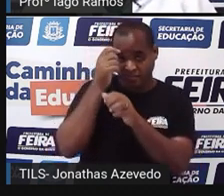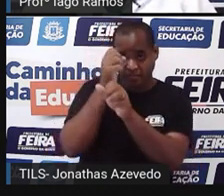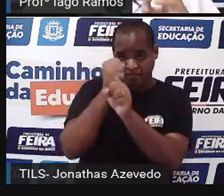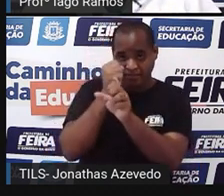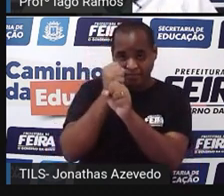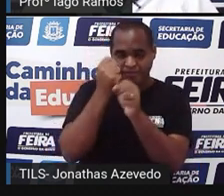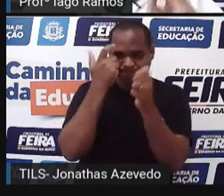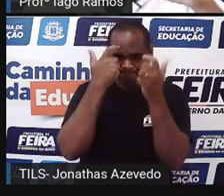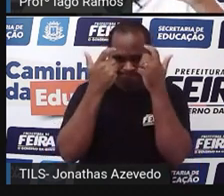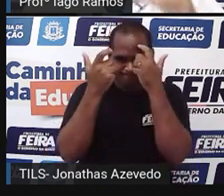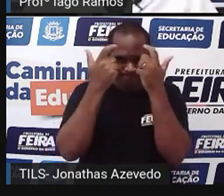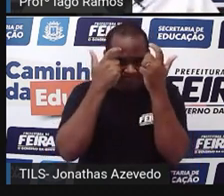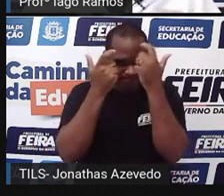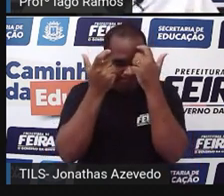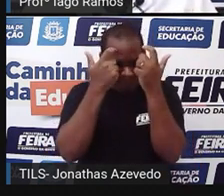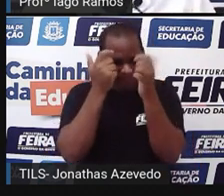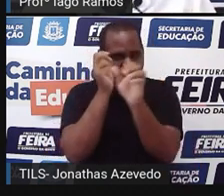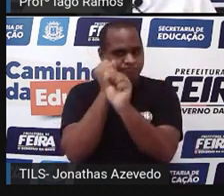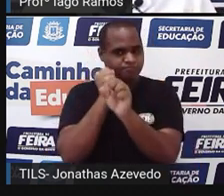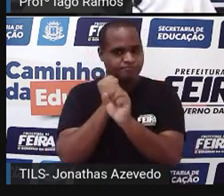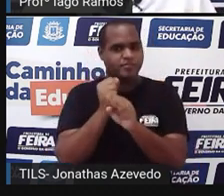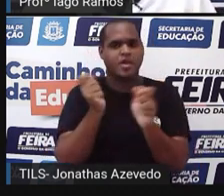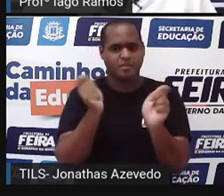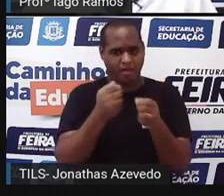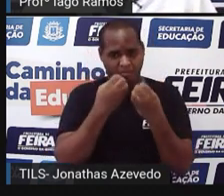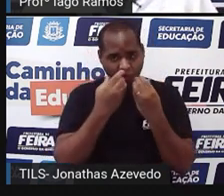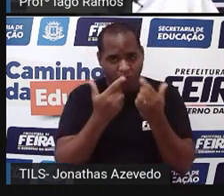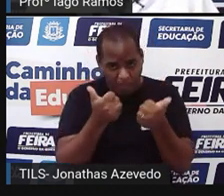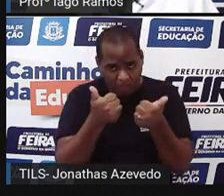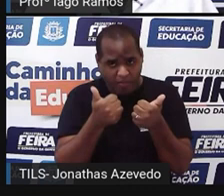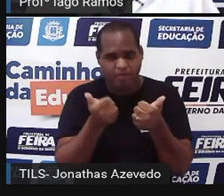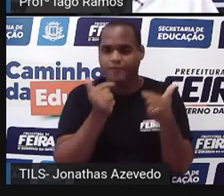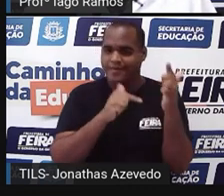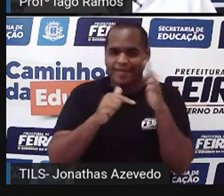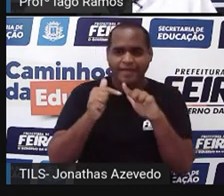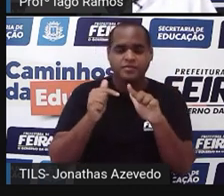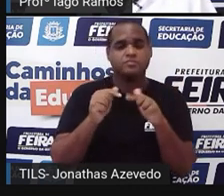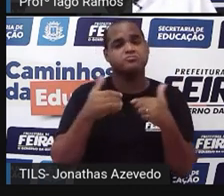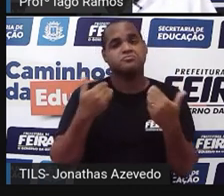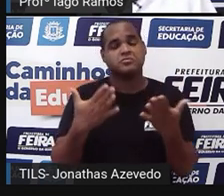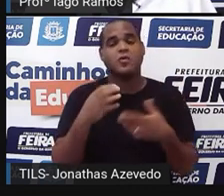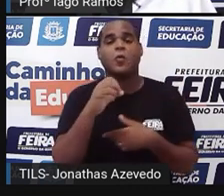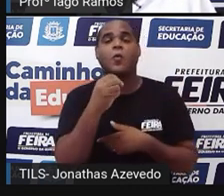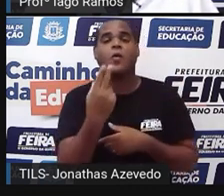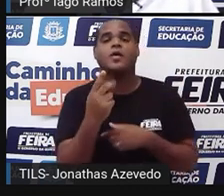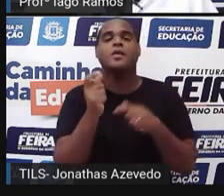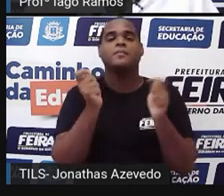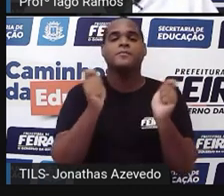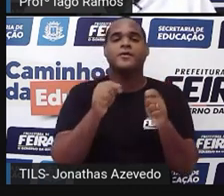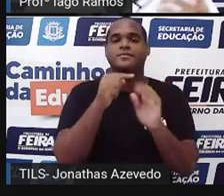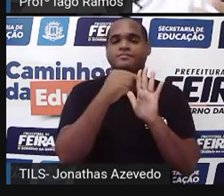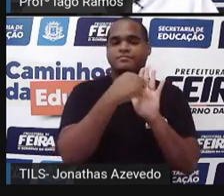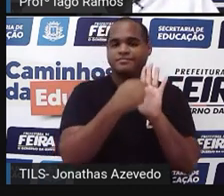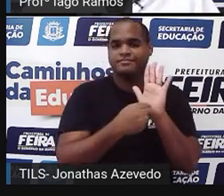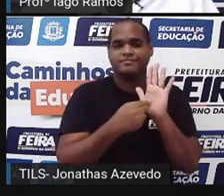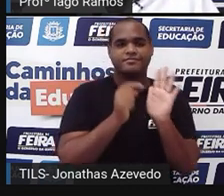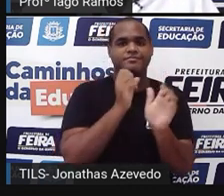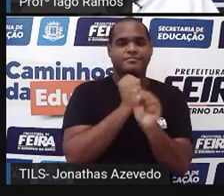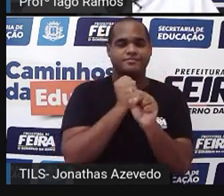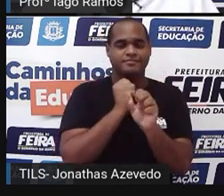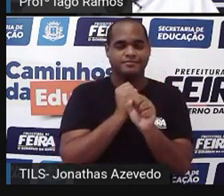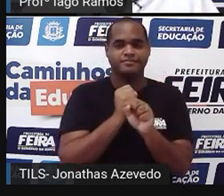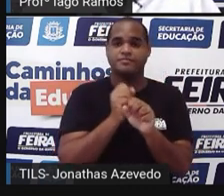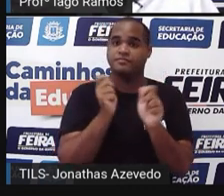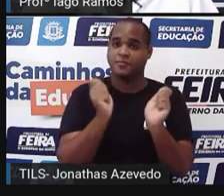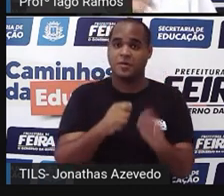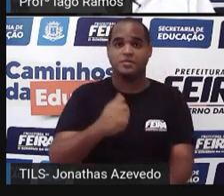se você é bom se você é boa nisso certo ou a gente pode usar uma calculadora pode